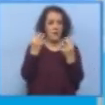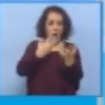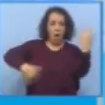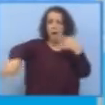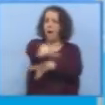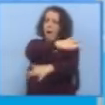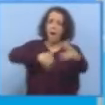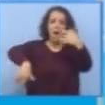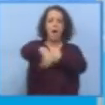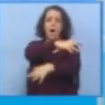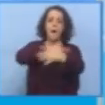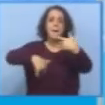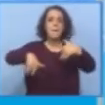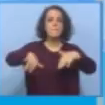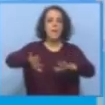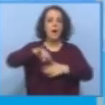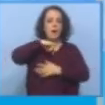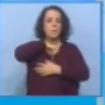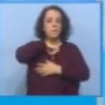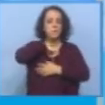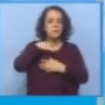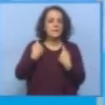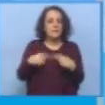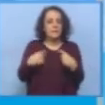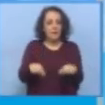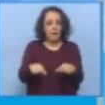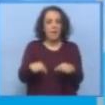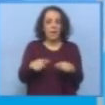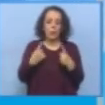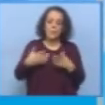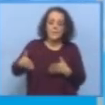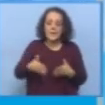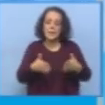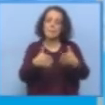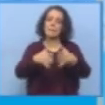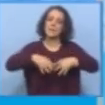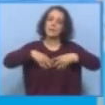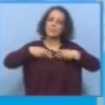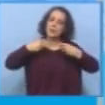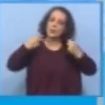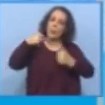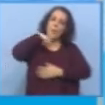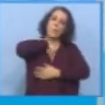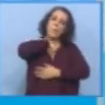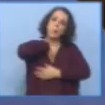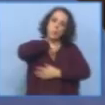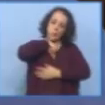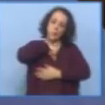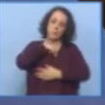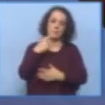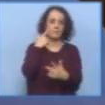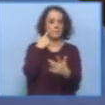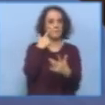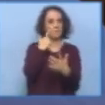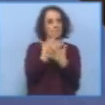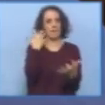tudo, havia ali um caminho espiritual interior que acontecia e que era marcante. Não